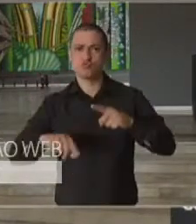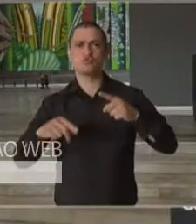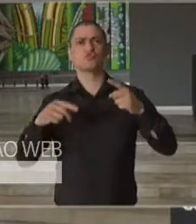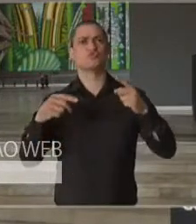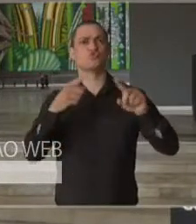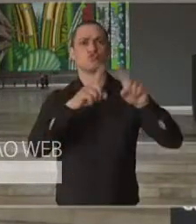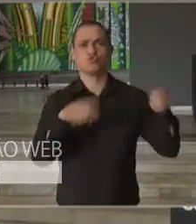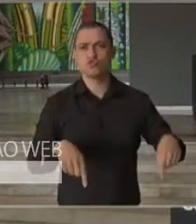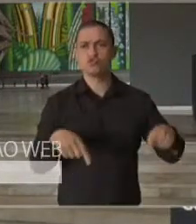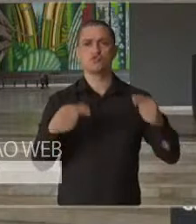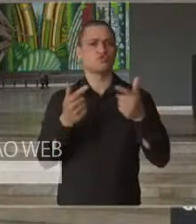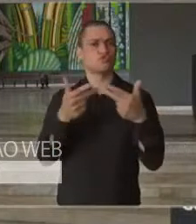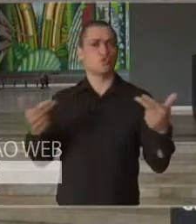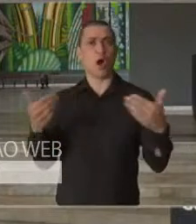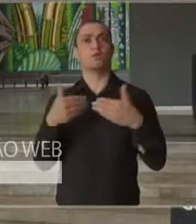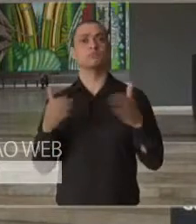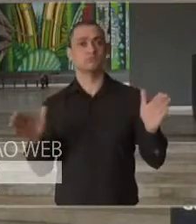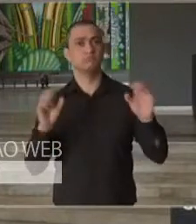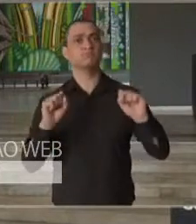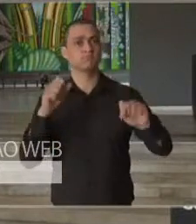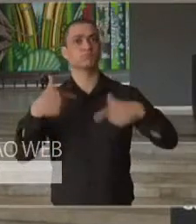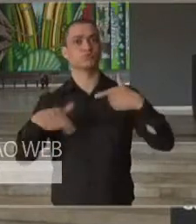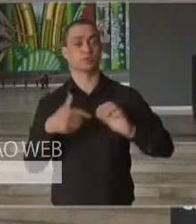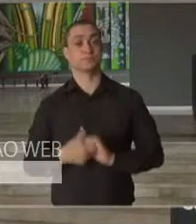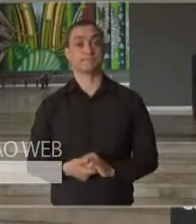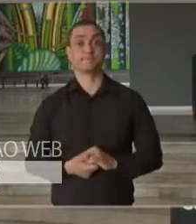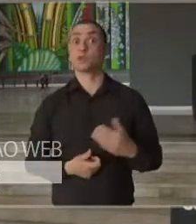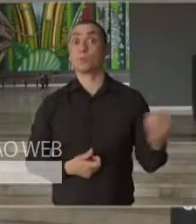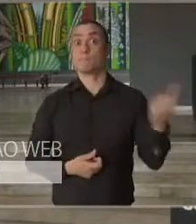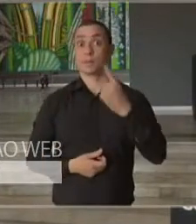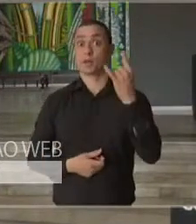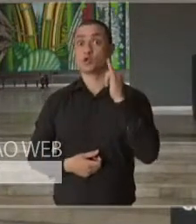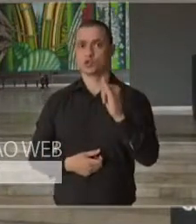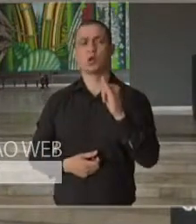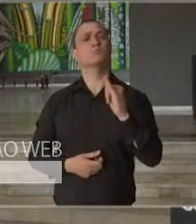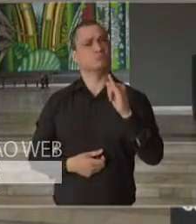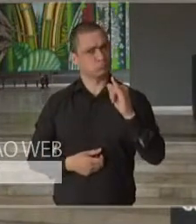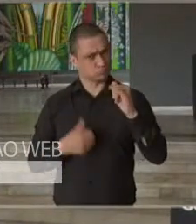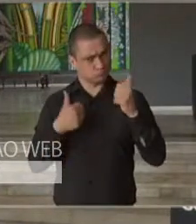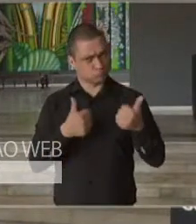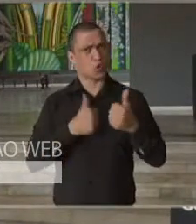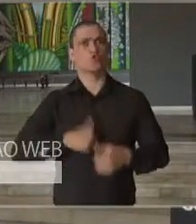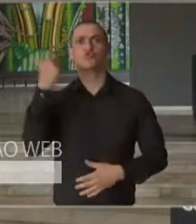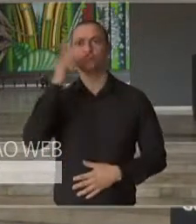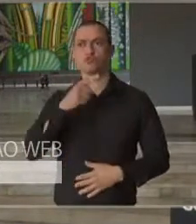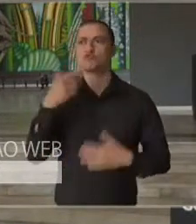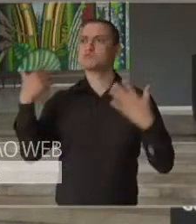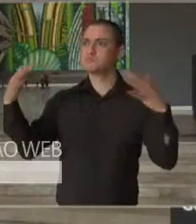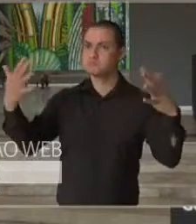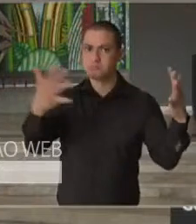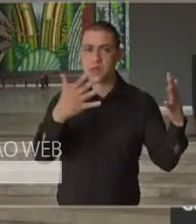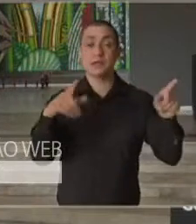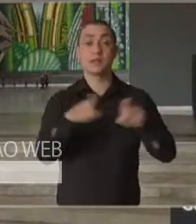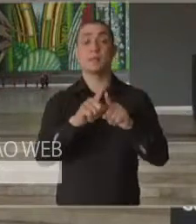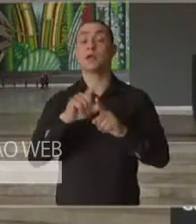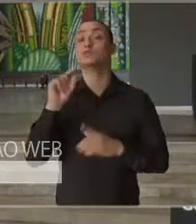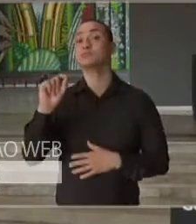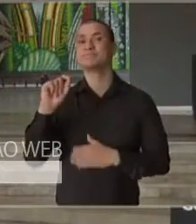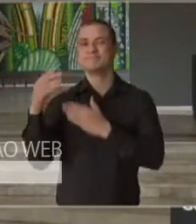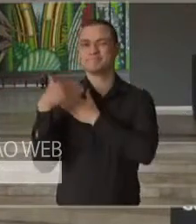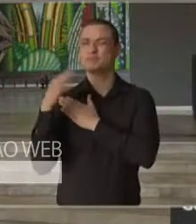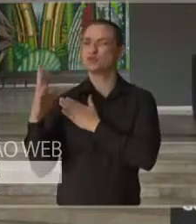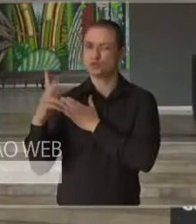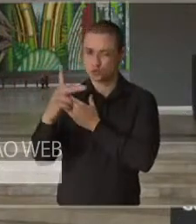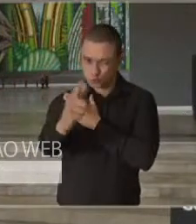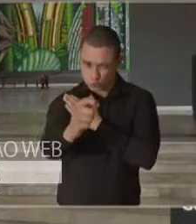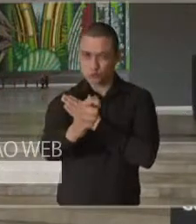atividades em funcionamento. Então, reforço aqui, em primeiro lugar, o reconhecimento dessa conquista, também o papel fundamental de